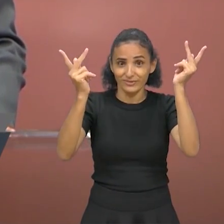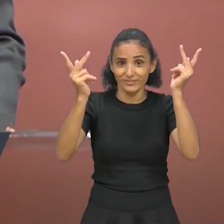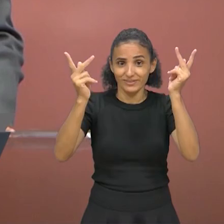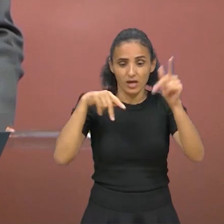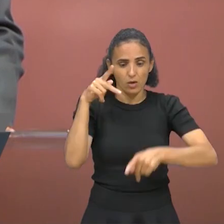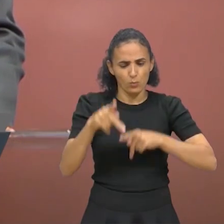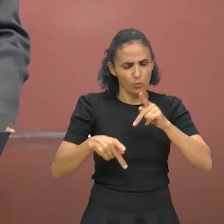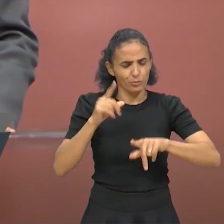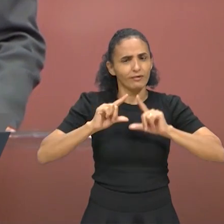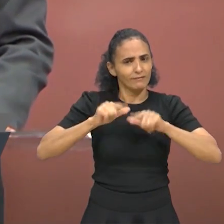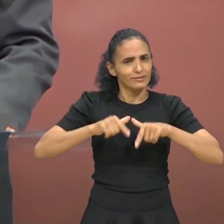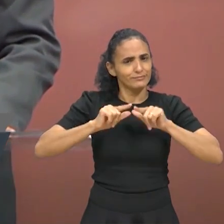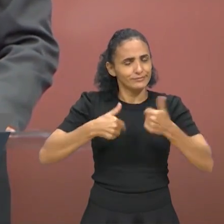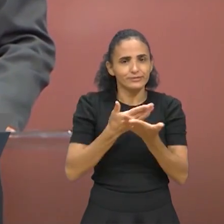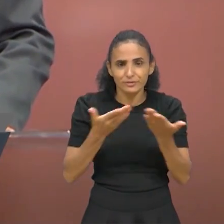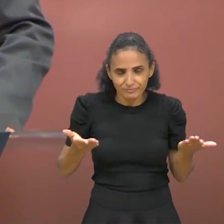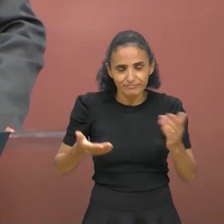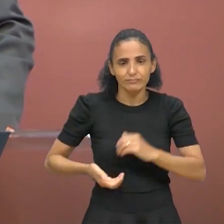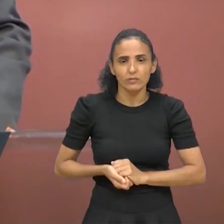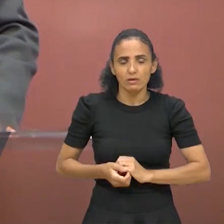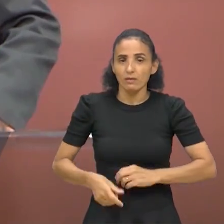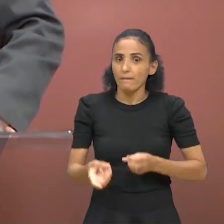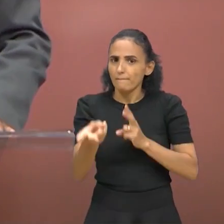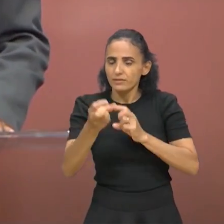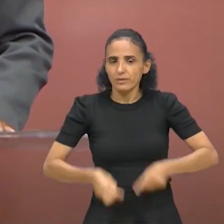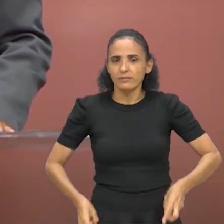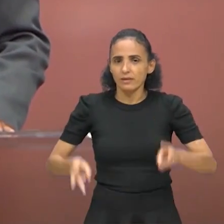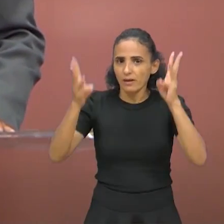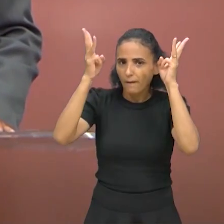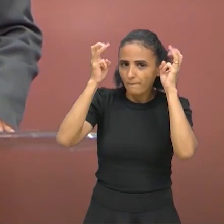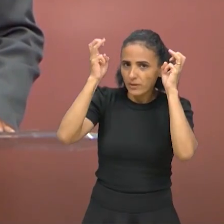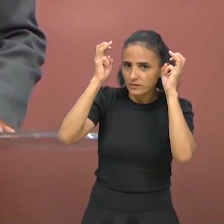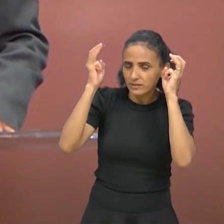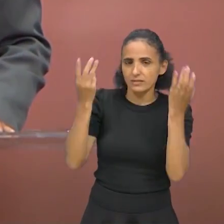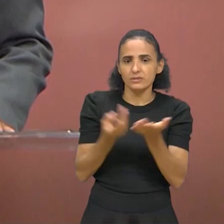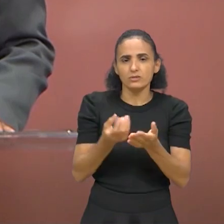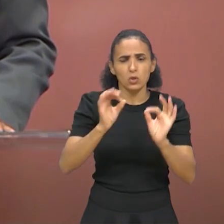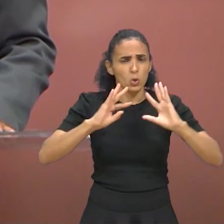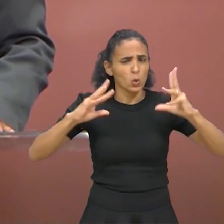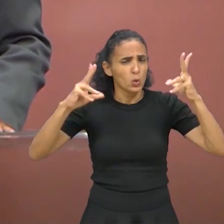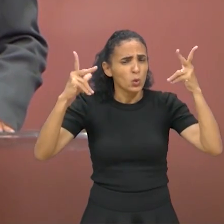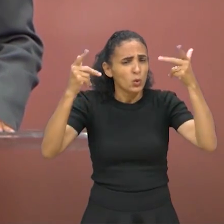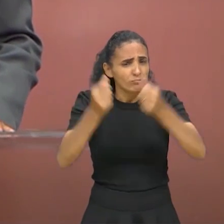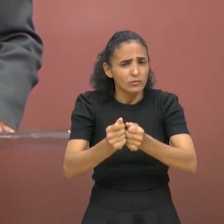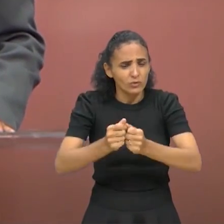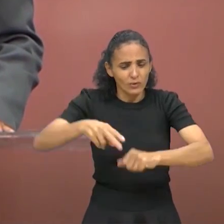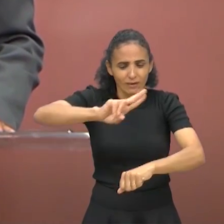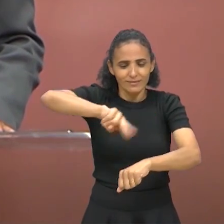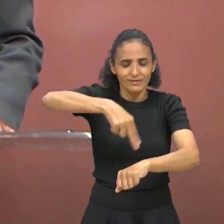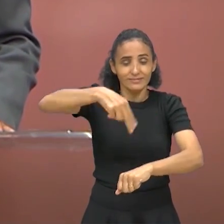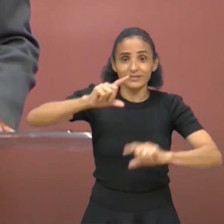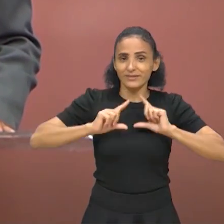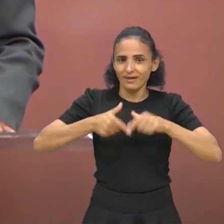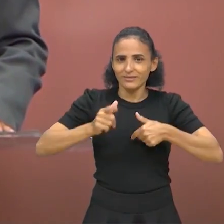Israel. Aqui nós encontramos Moisés, Miriam e toda a nação de